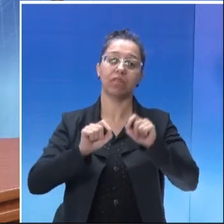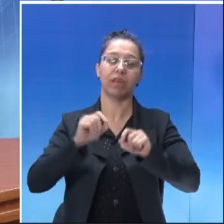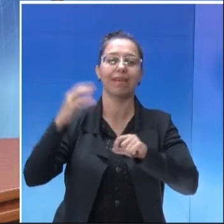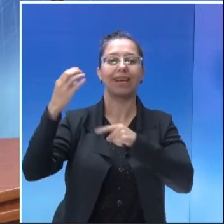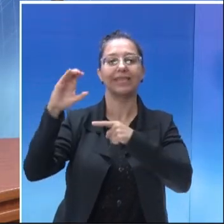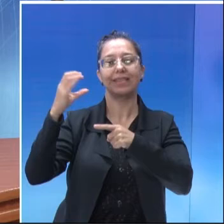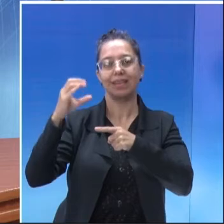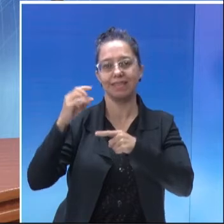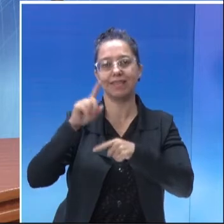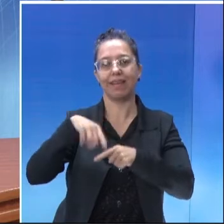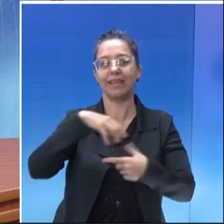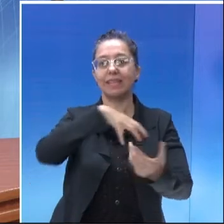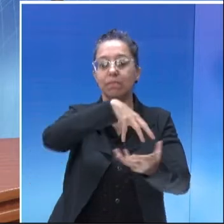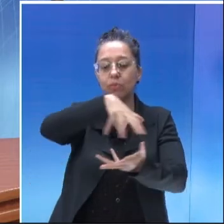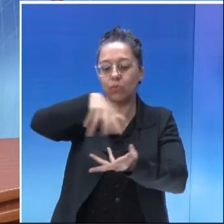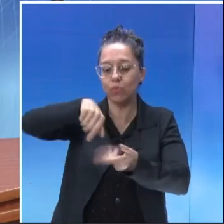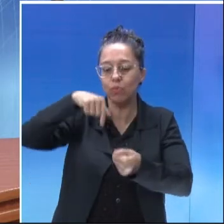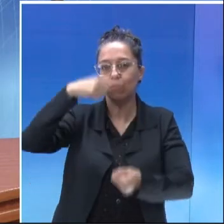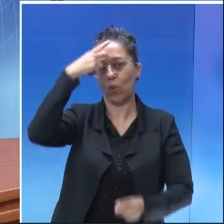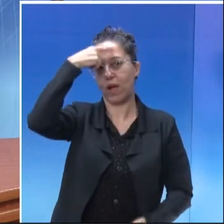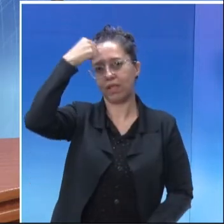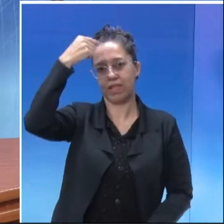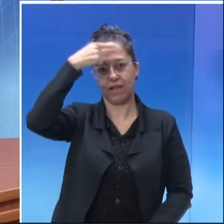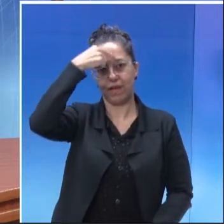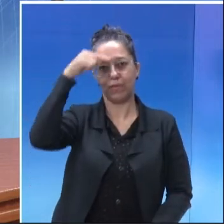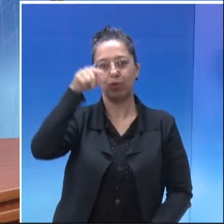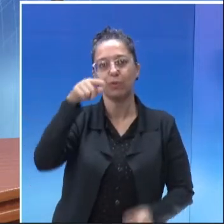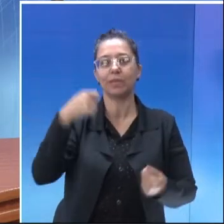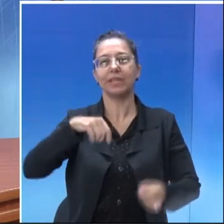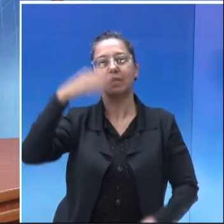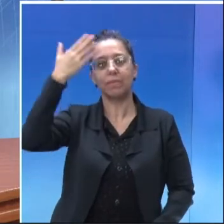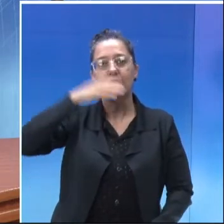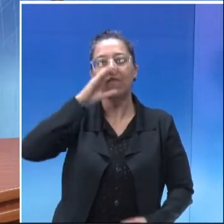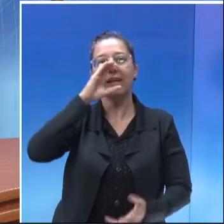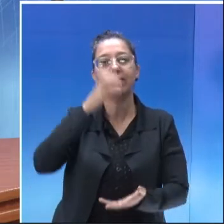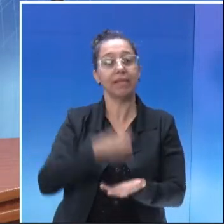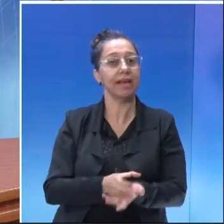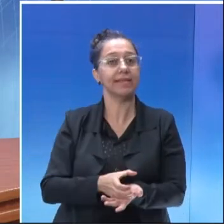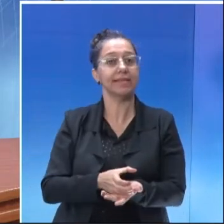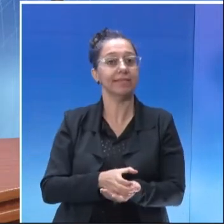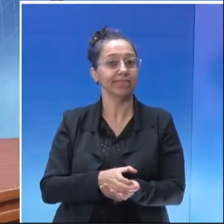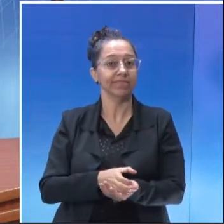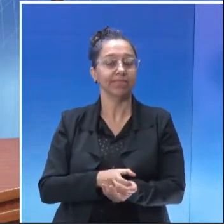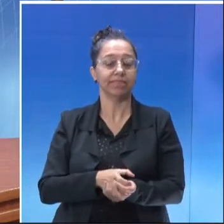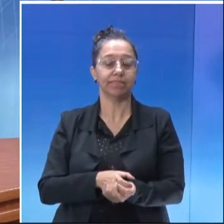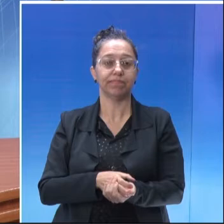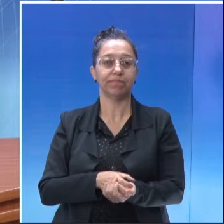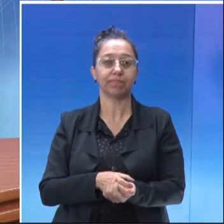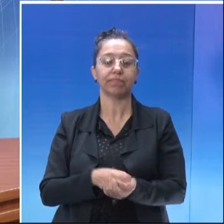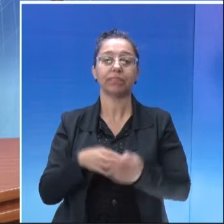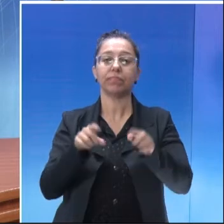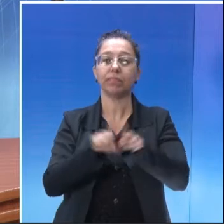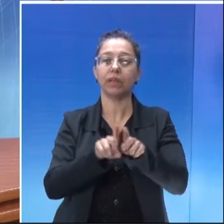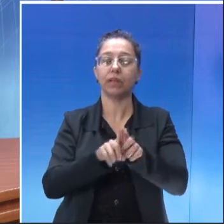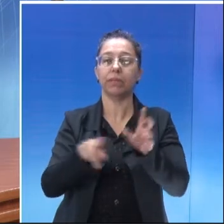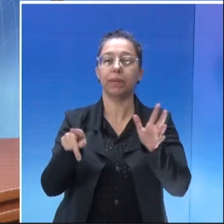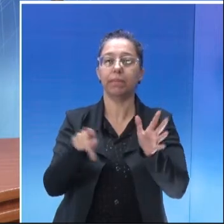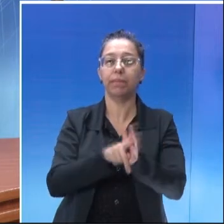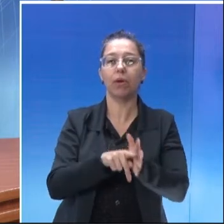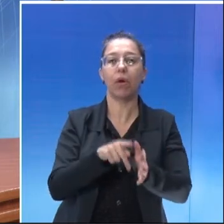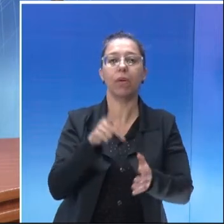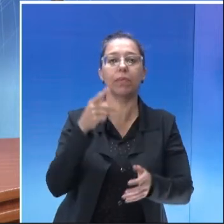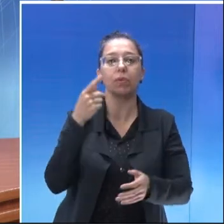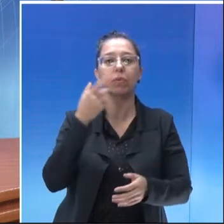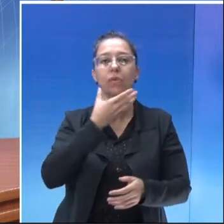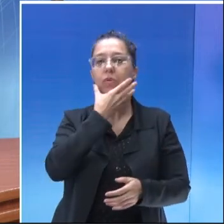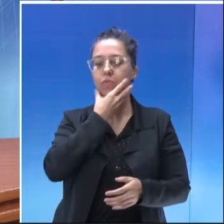a ciência, é o mundo acadêmico, né? Você tem que provar a sua tese. Até para provar a sua tese, o